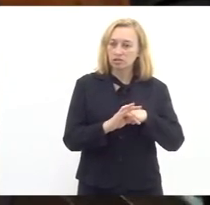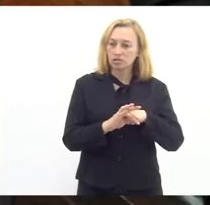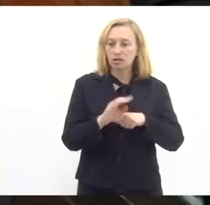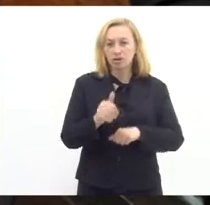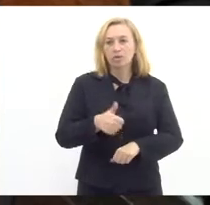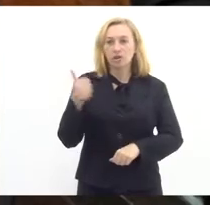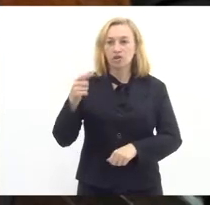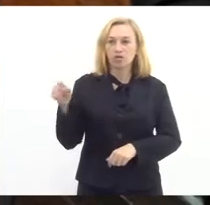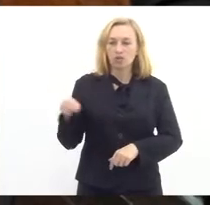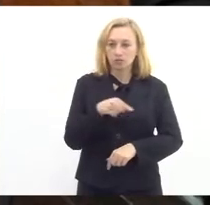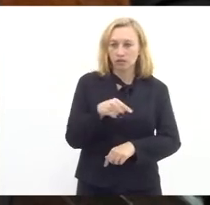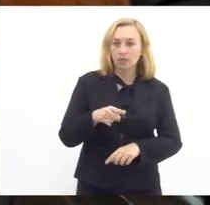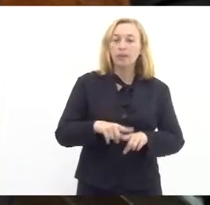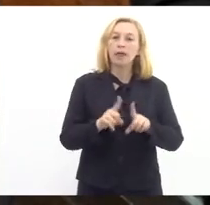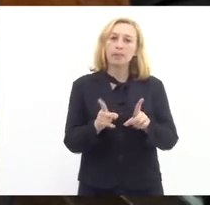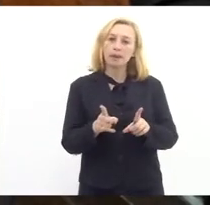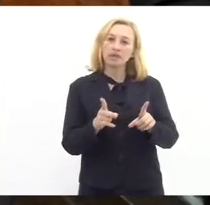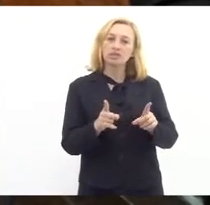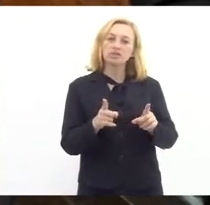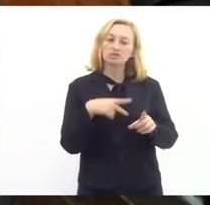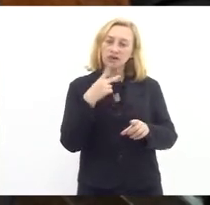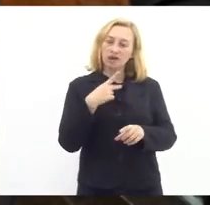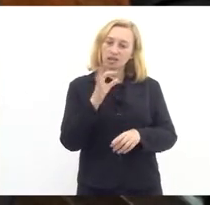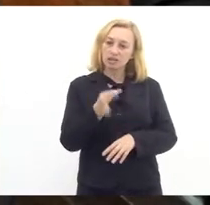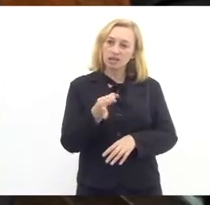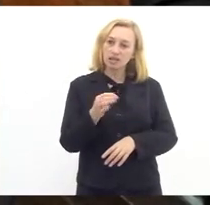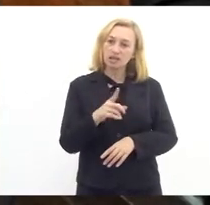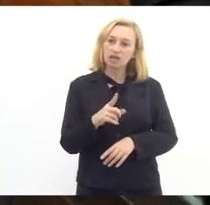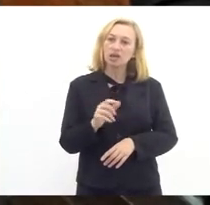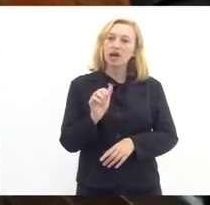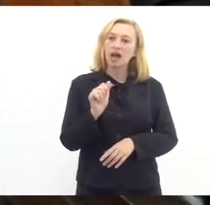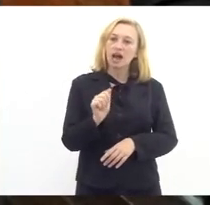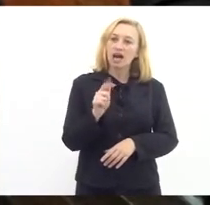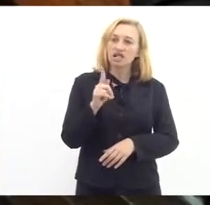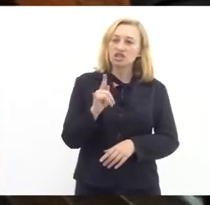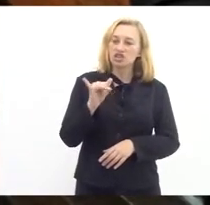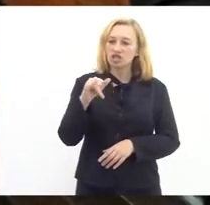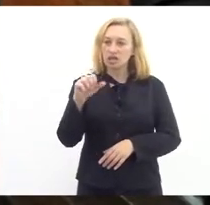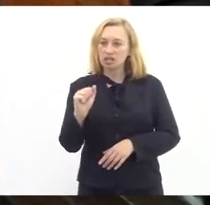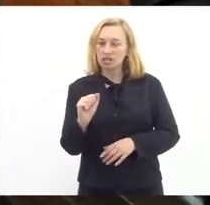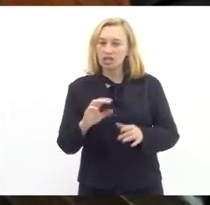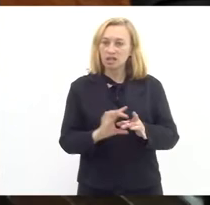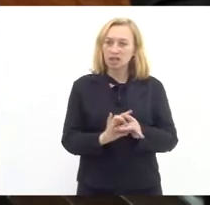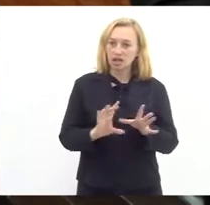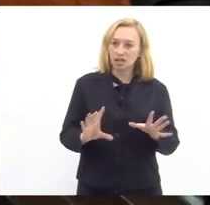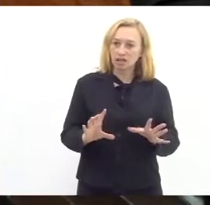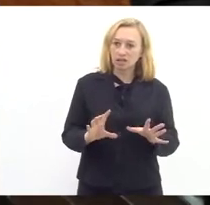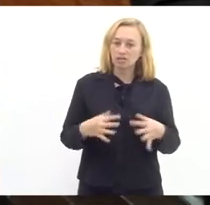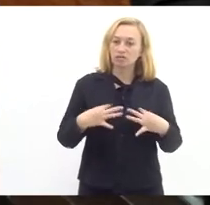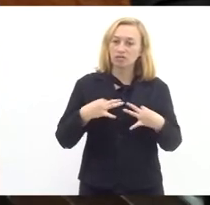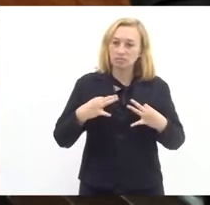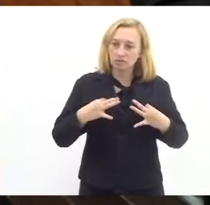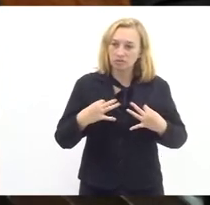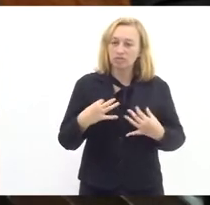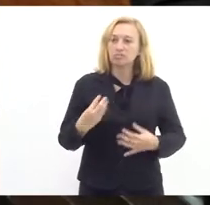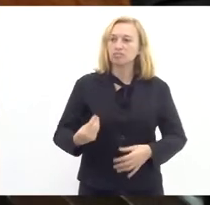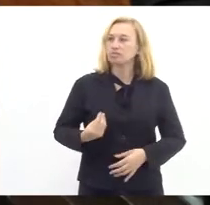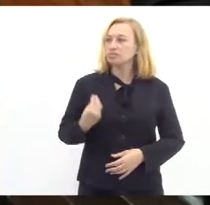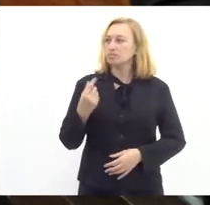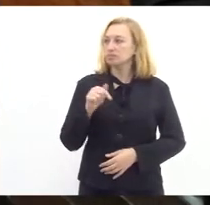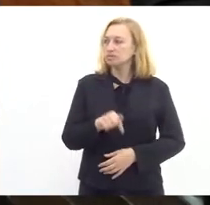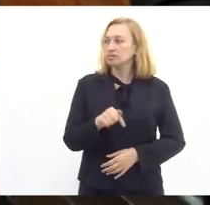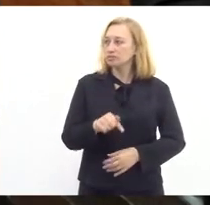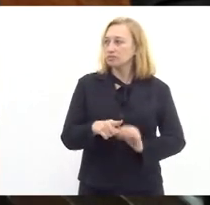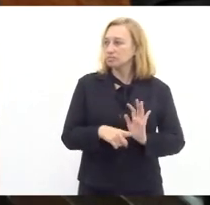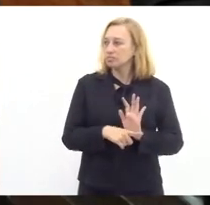objetiva. Mas deixar claro que a agência está aberta e disposta a estar sempre presente aqui